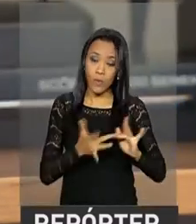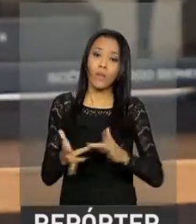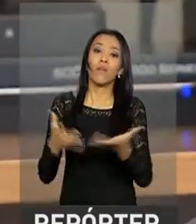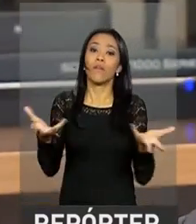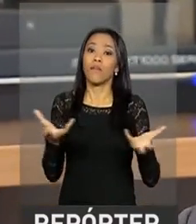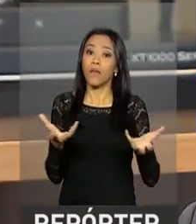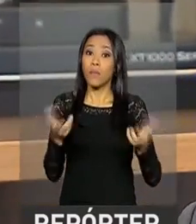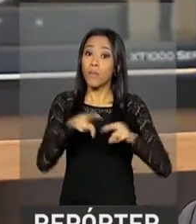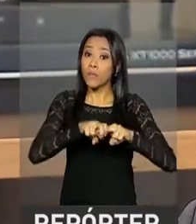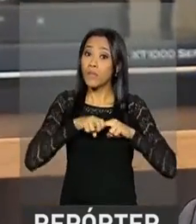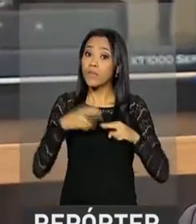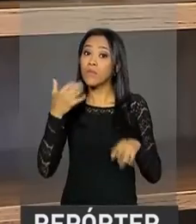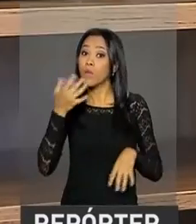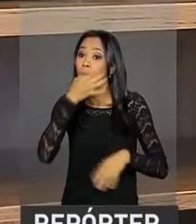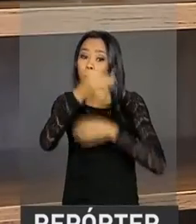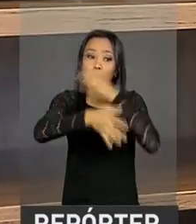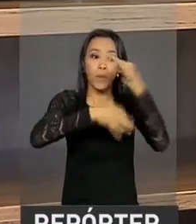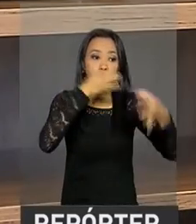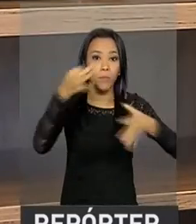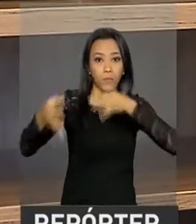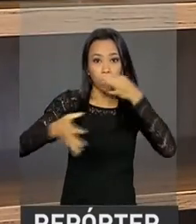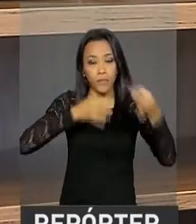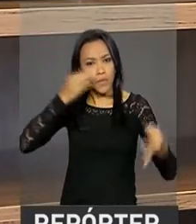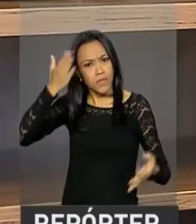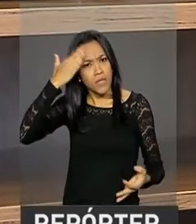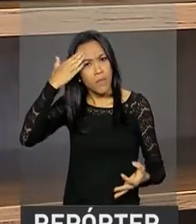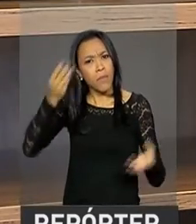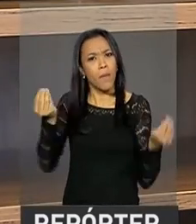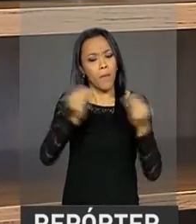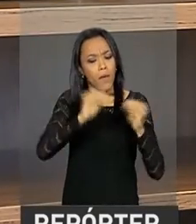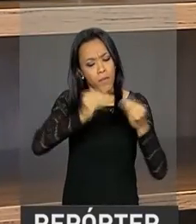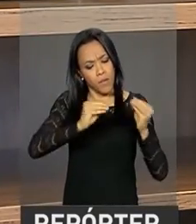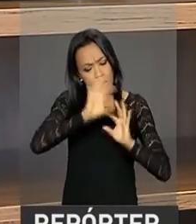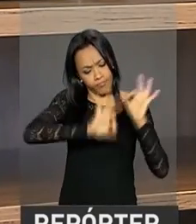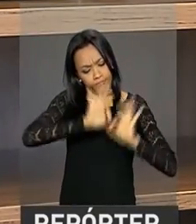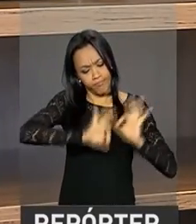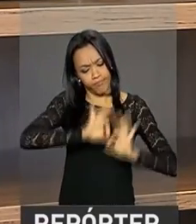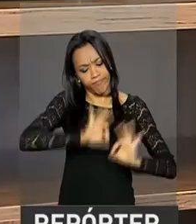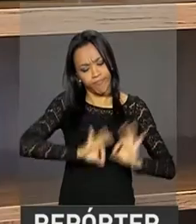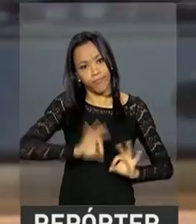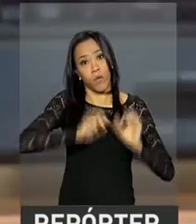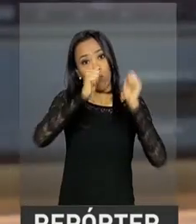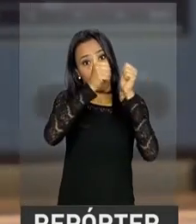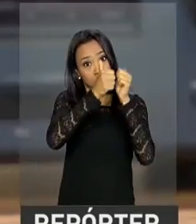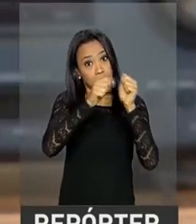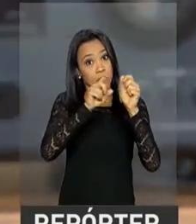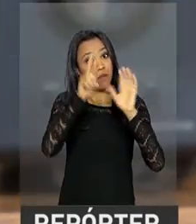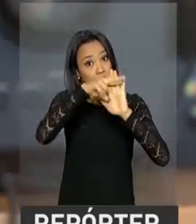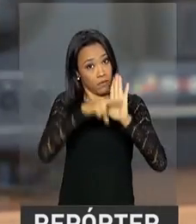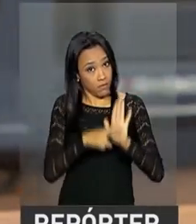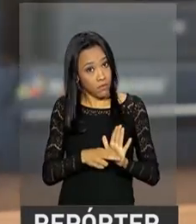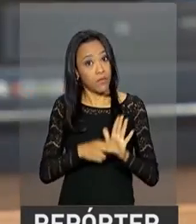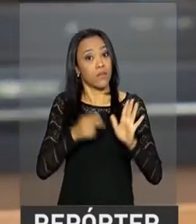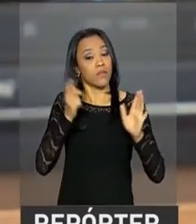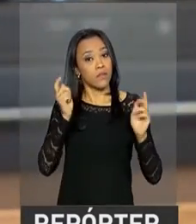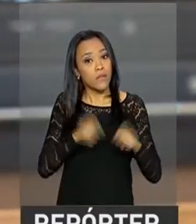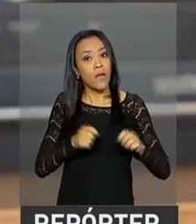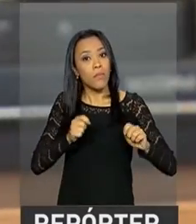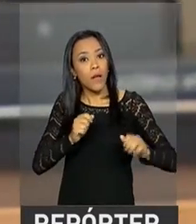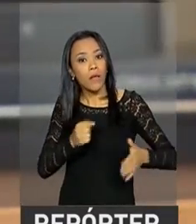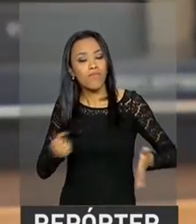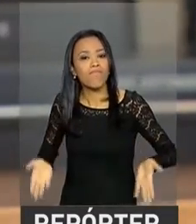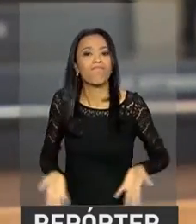fez uma consulta pública para montar um plano nacional com diretrizes de medidas capazes de impulsionar a